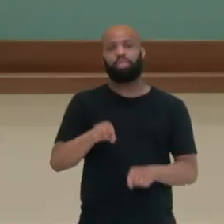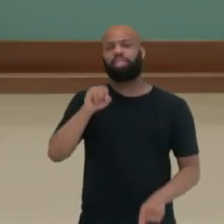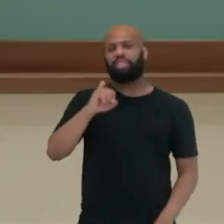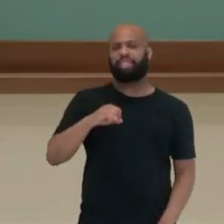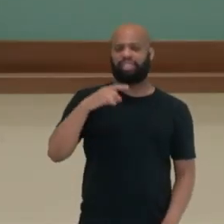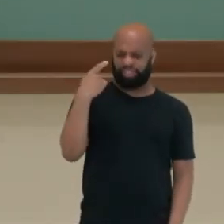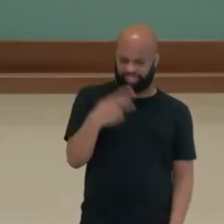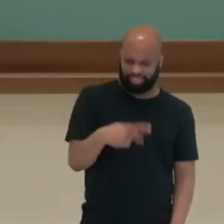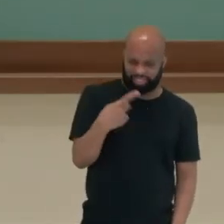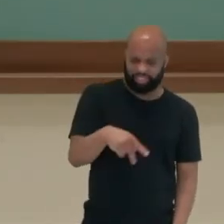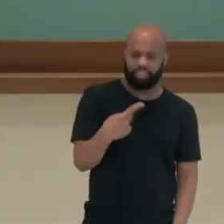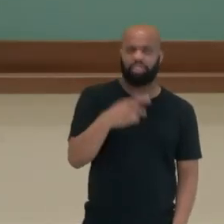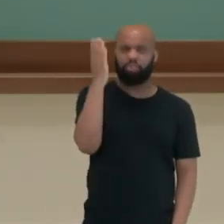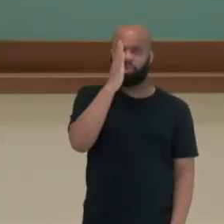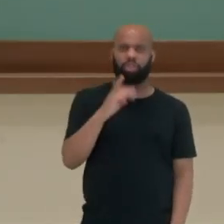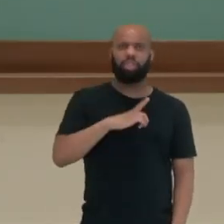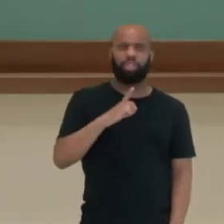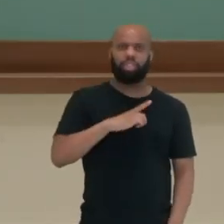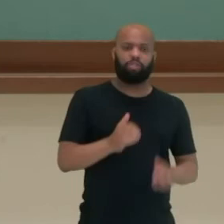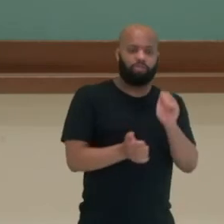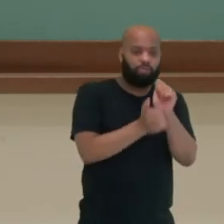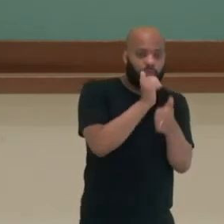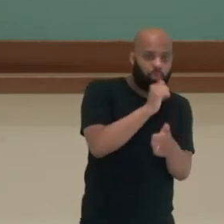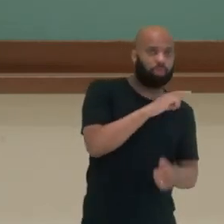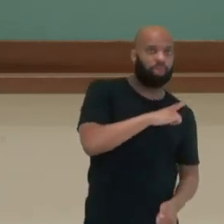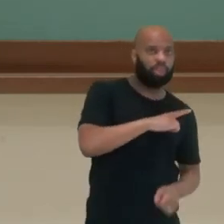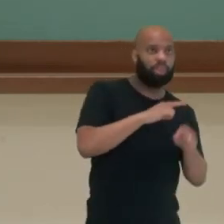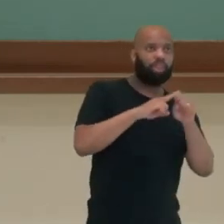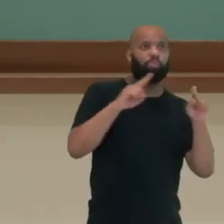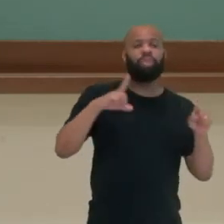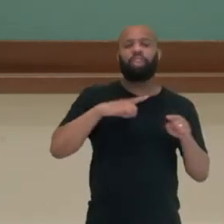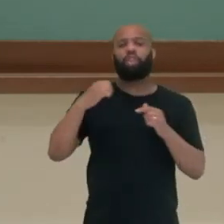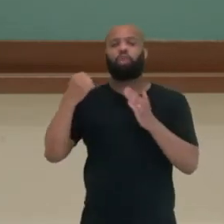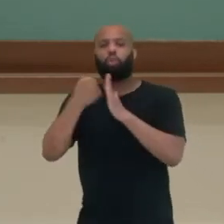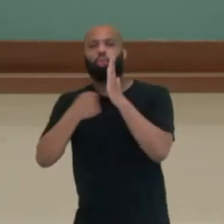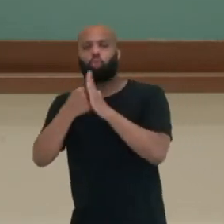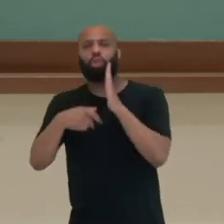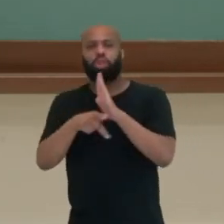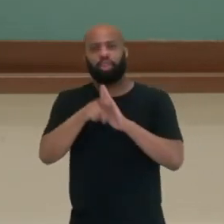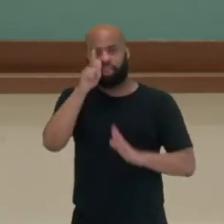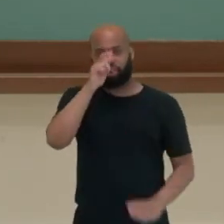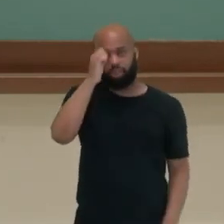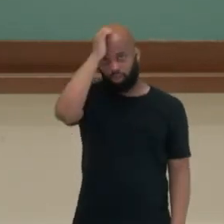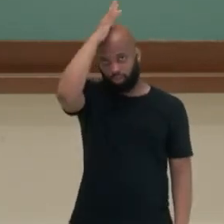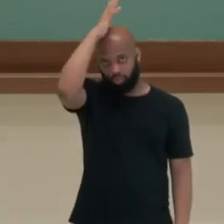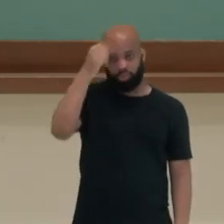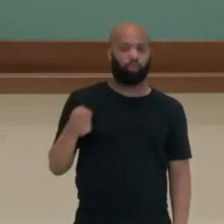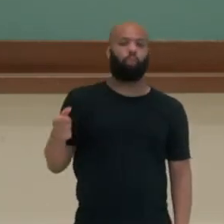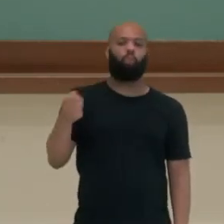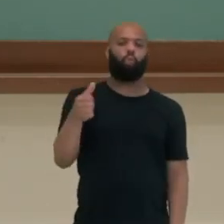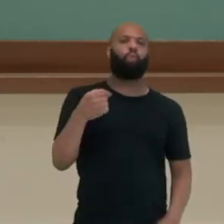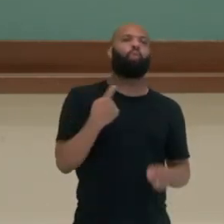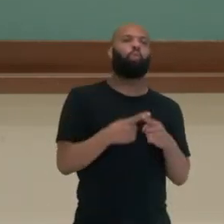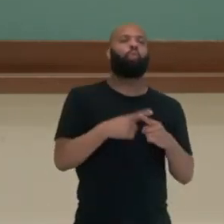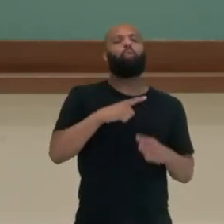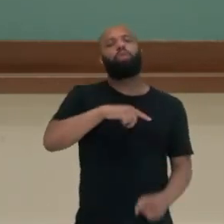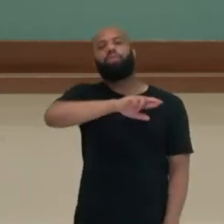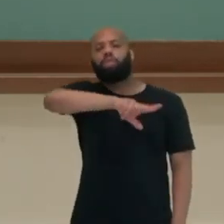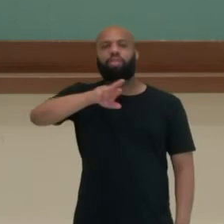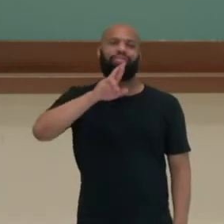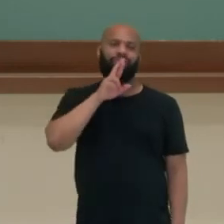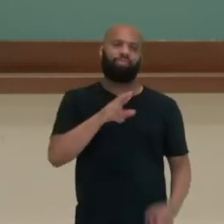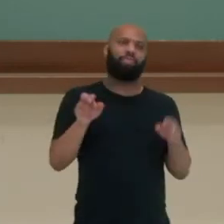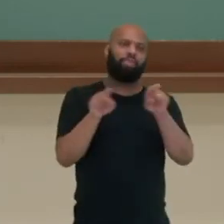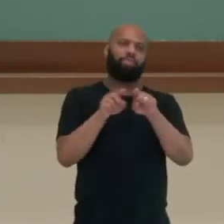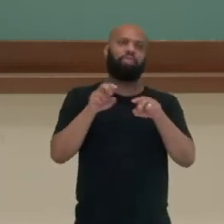no Brasil? Tem. Tem luta greco-romana? Poucos lugares. Por quê? Então, podem surgir várias respostas, né?